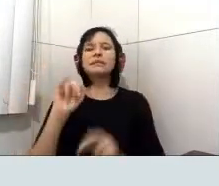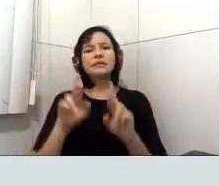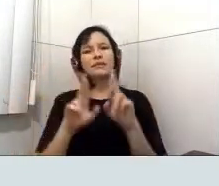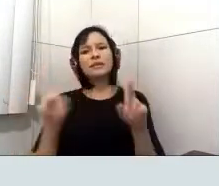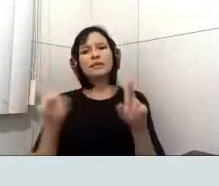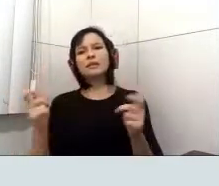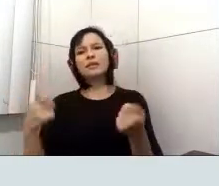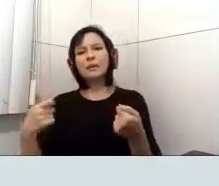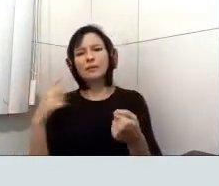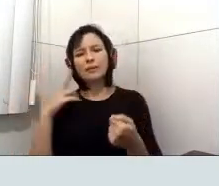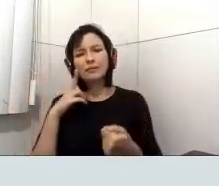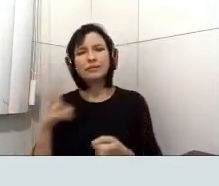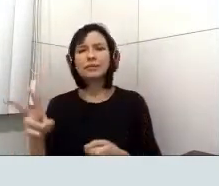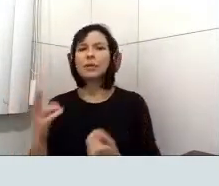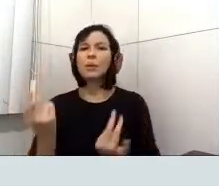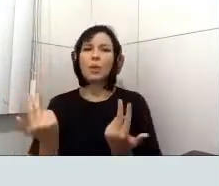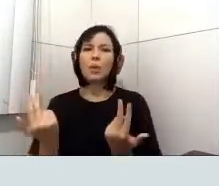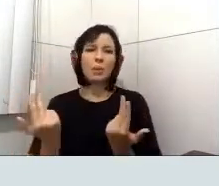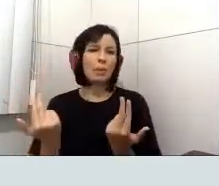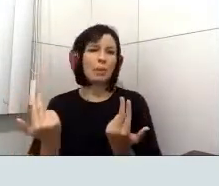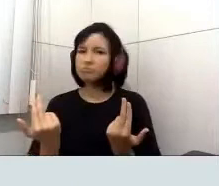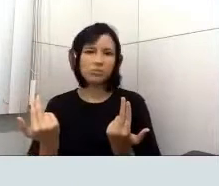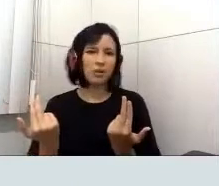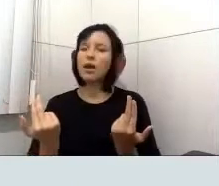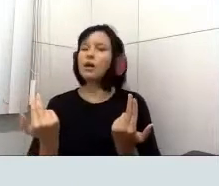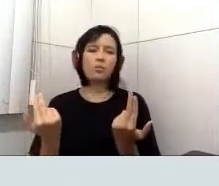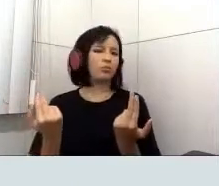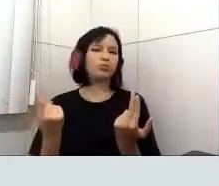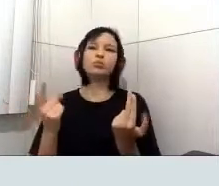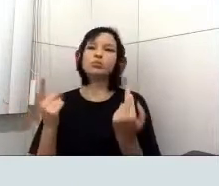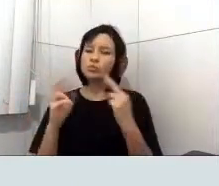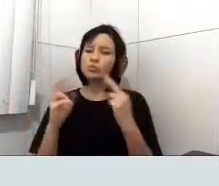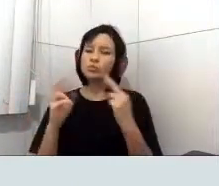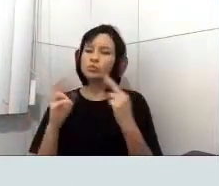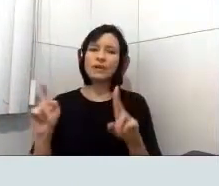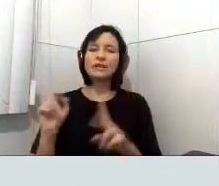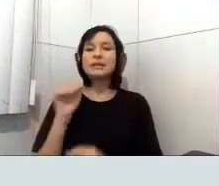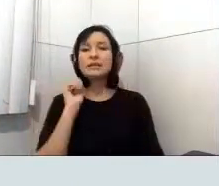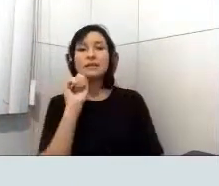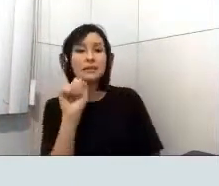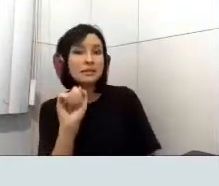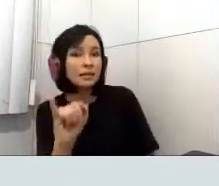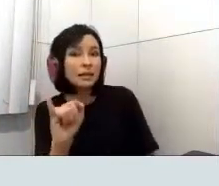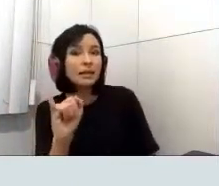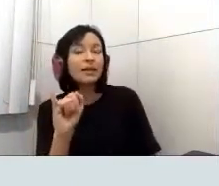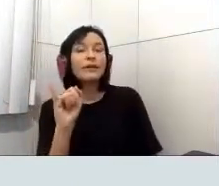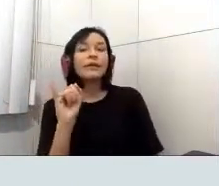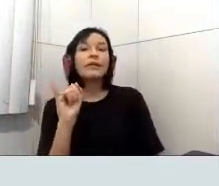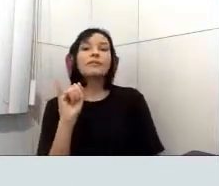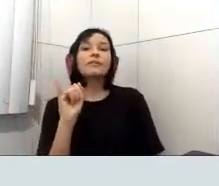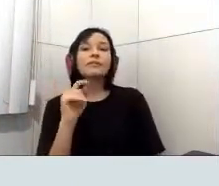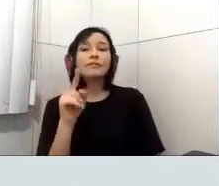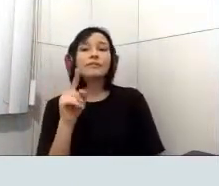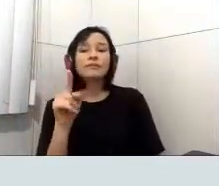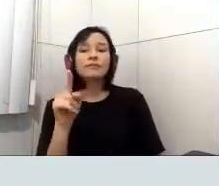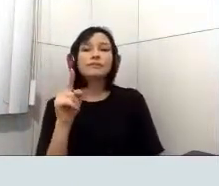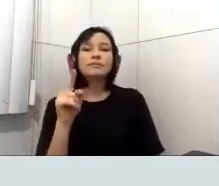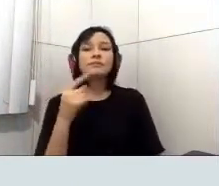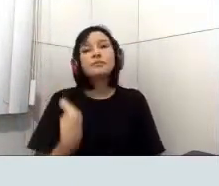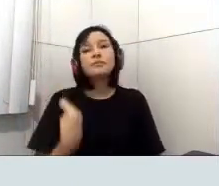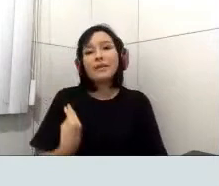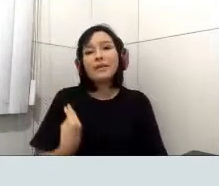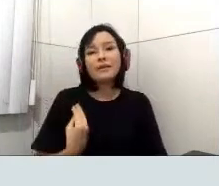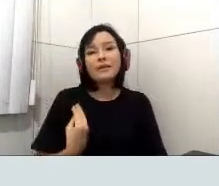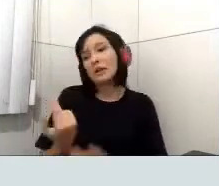diferentes. Não é a mesma coisa. Aí, se fosse para ser diferente, se fosse para ser